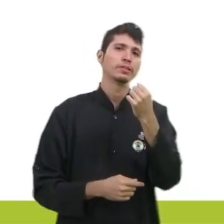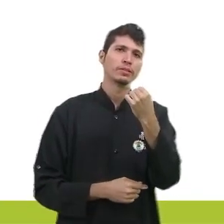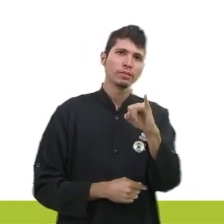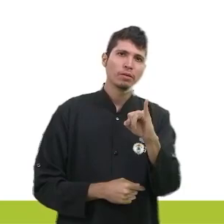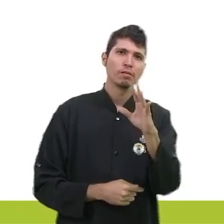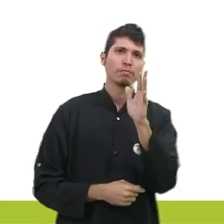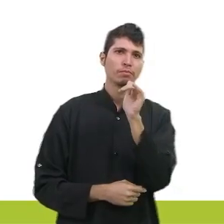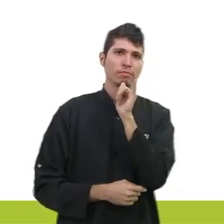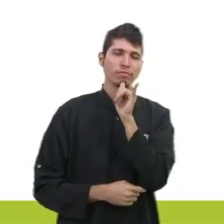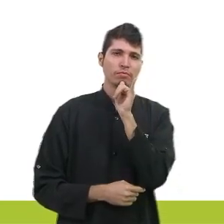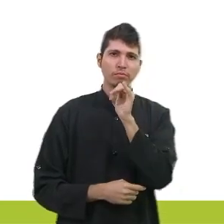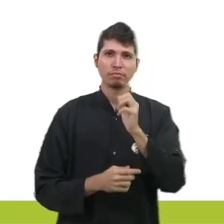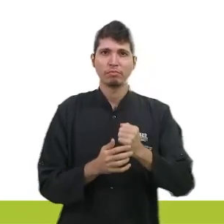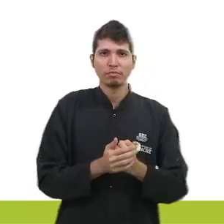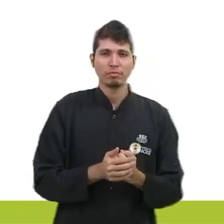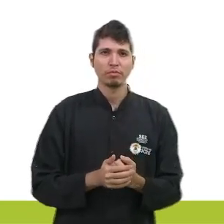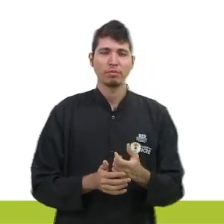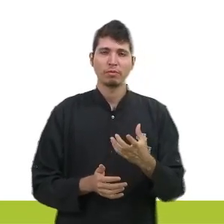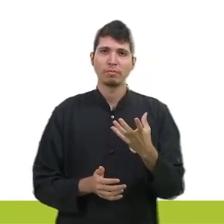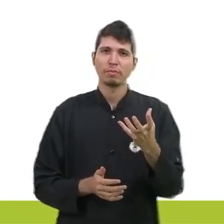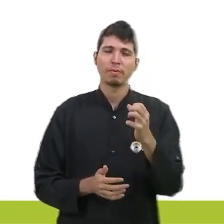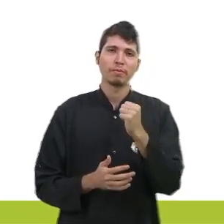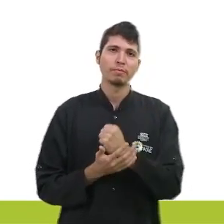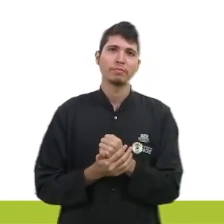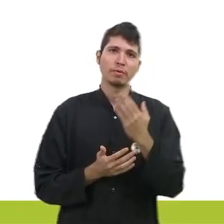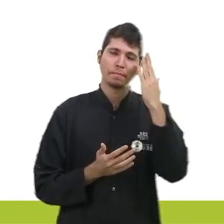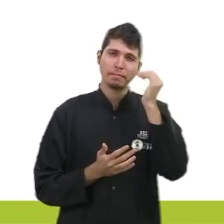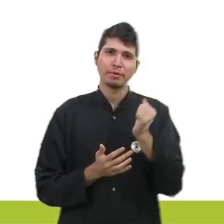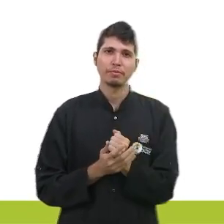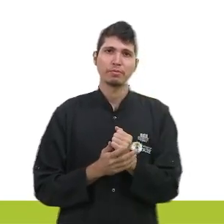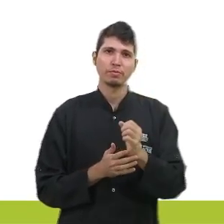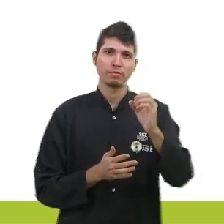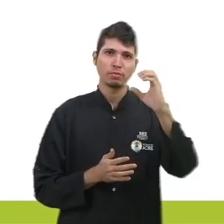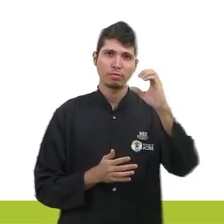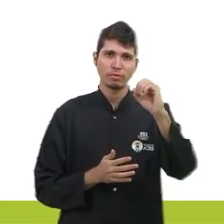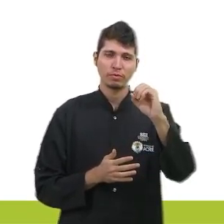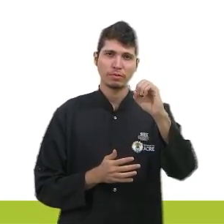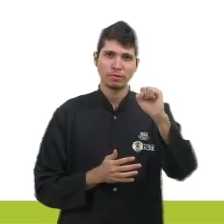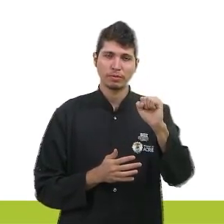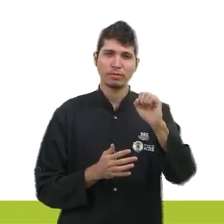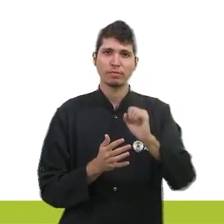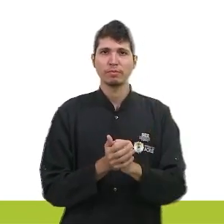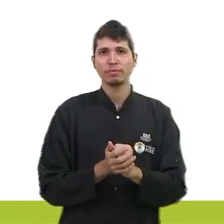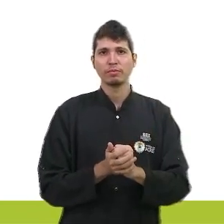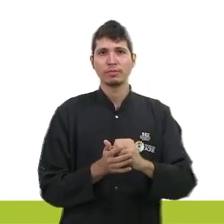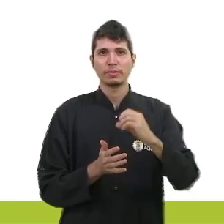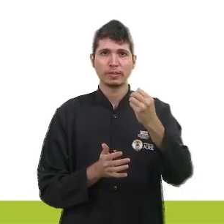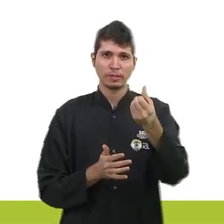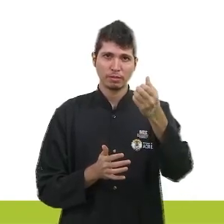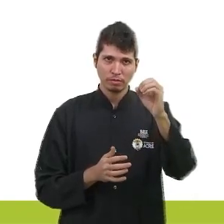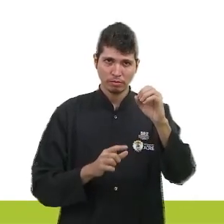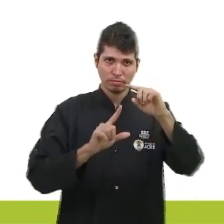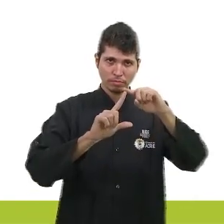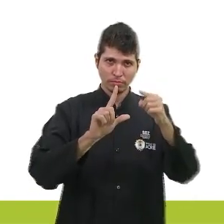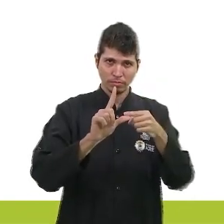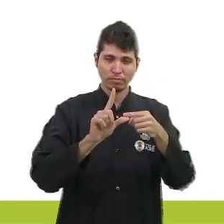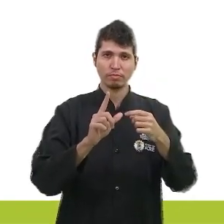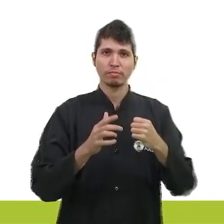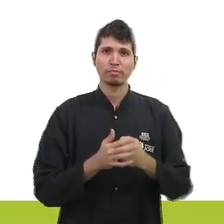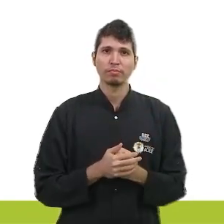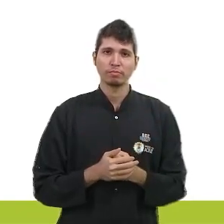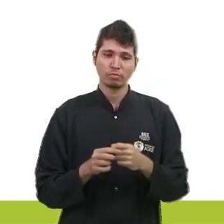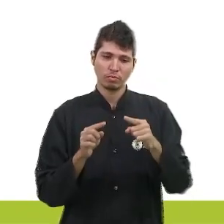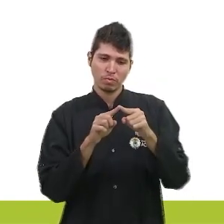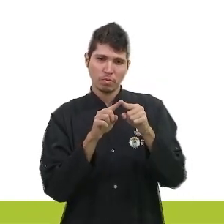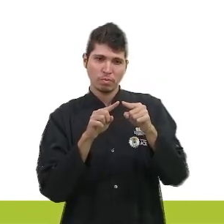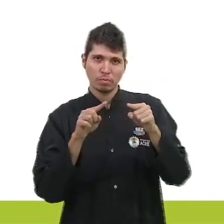o cosseno de 60 graus, eu venho aqui 60 graus, na linha do cosseno, e